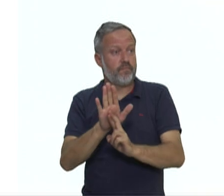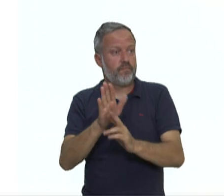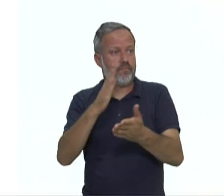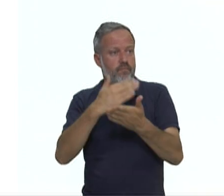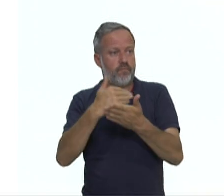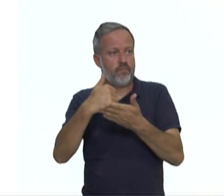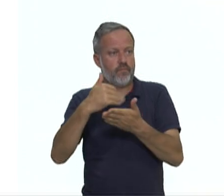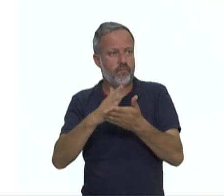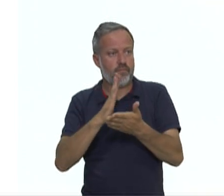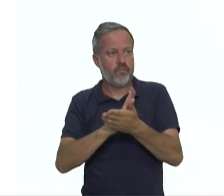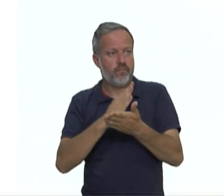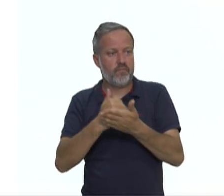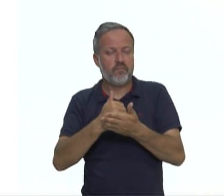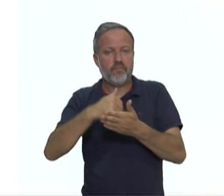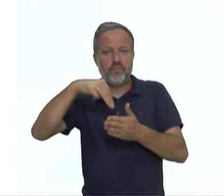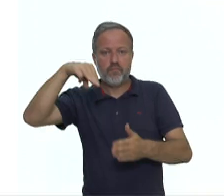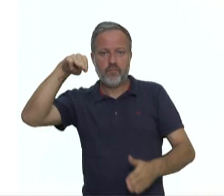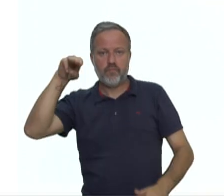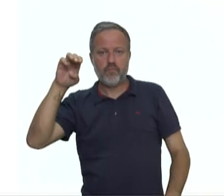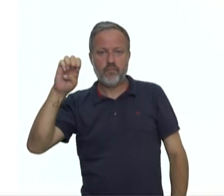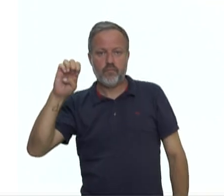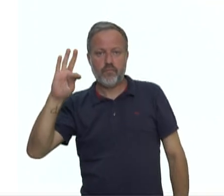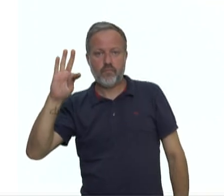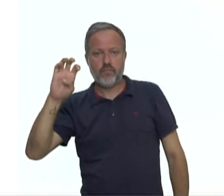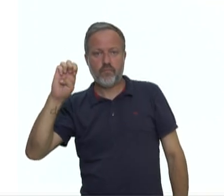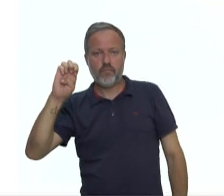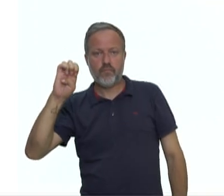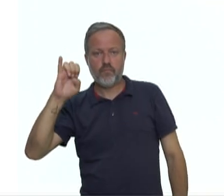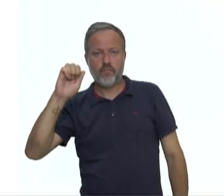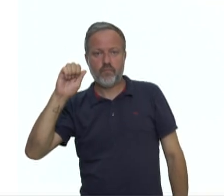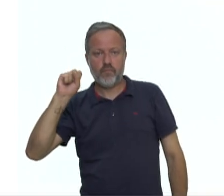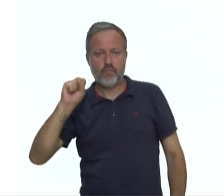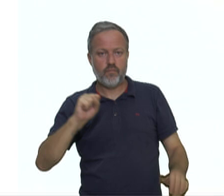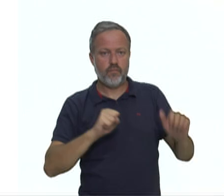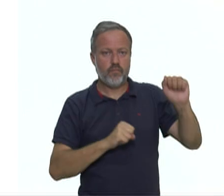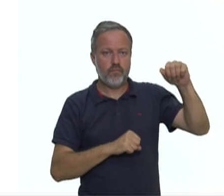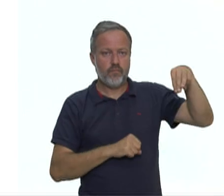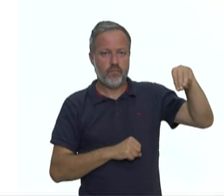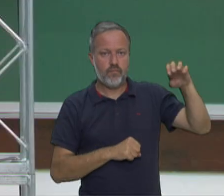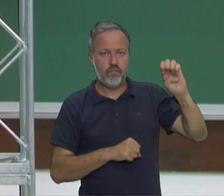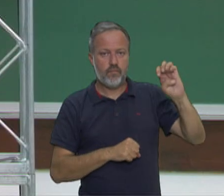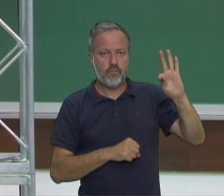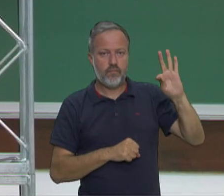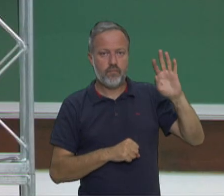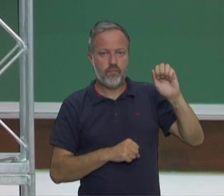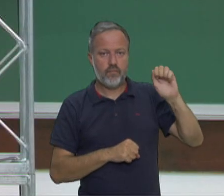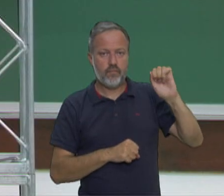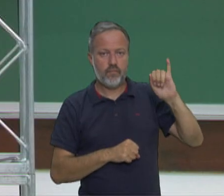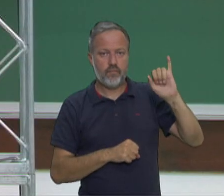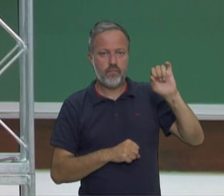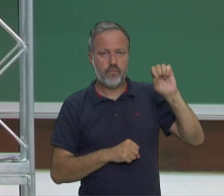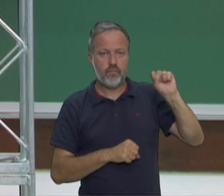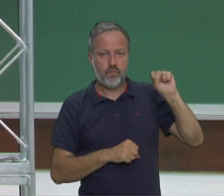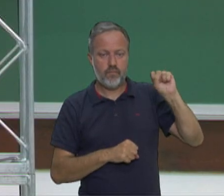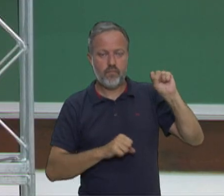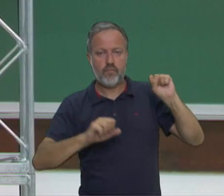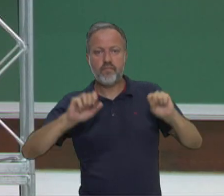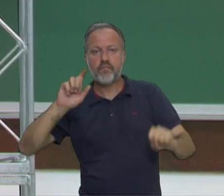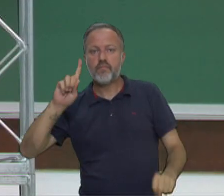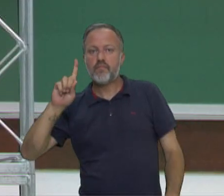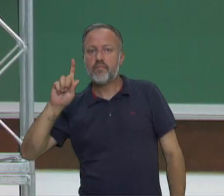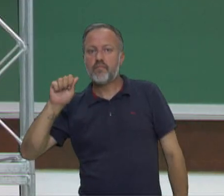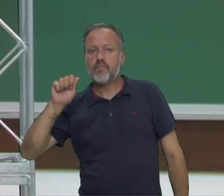Dividimos em metais, semimetais, ametais e gases nobres. Então, os 4 grupos